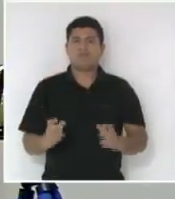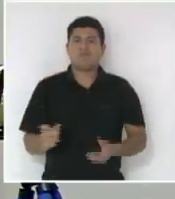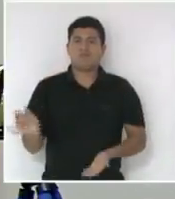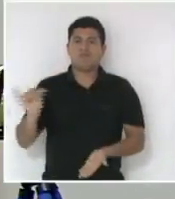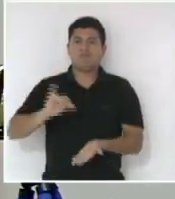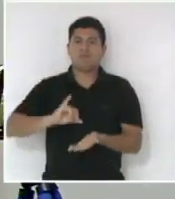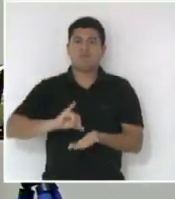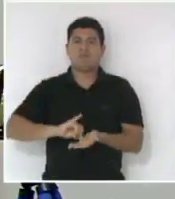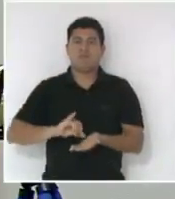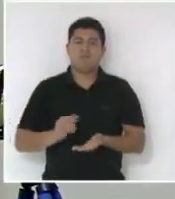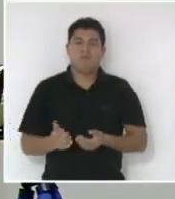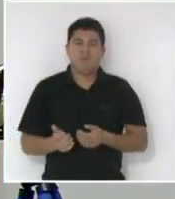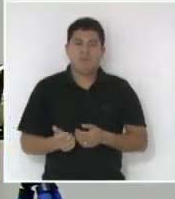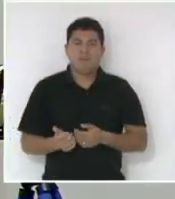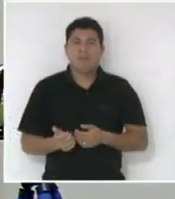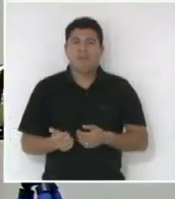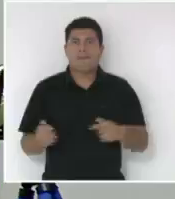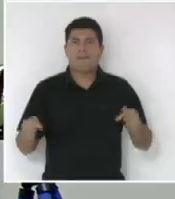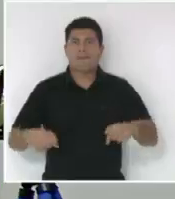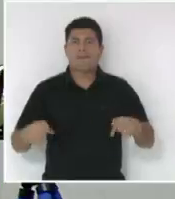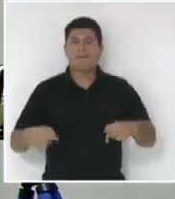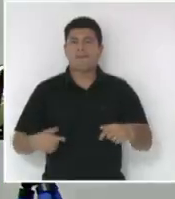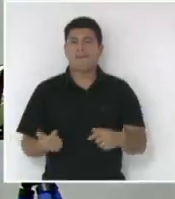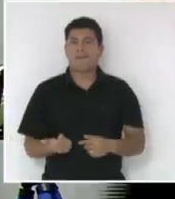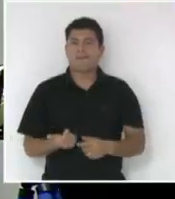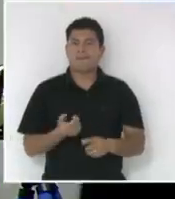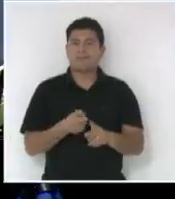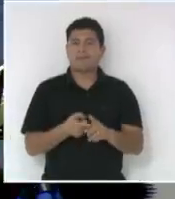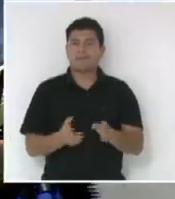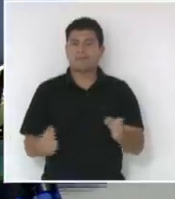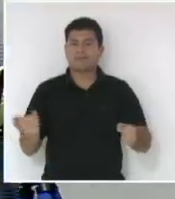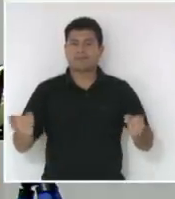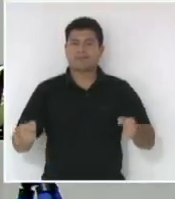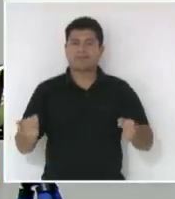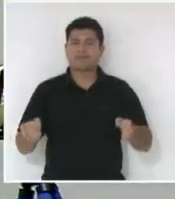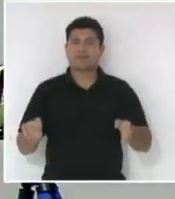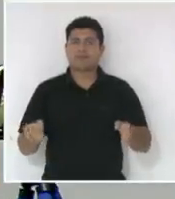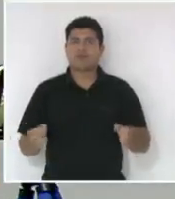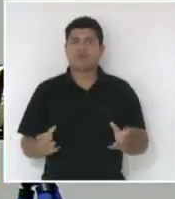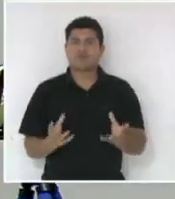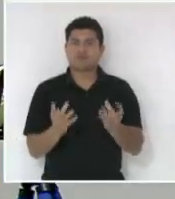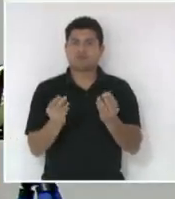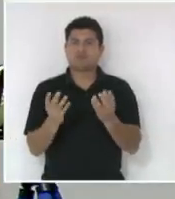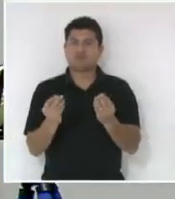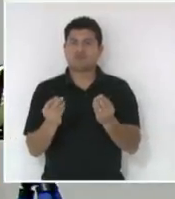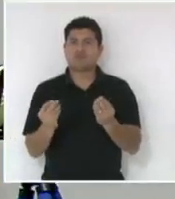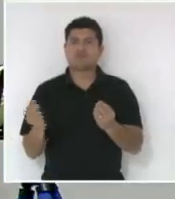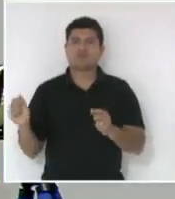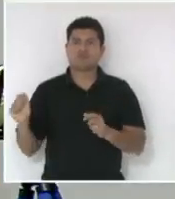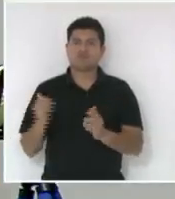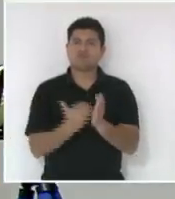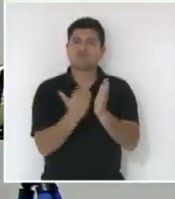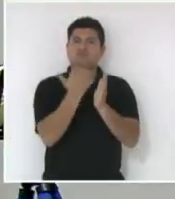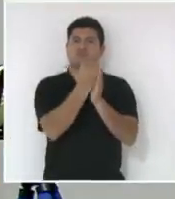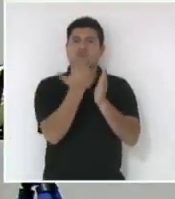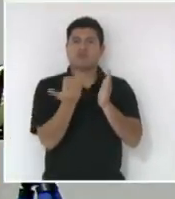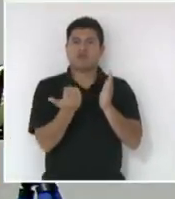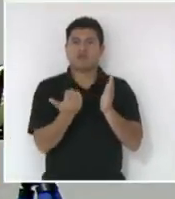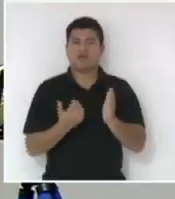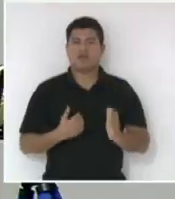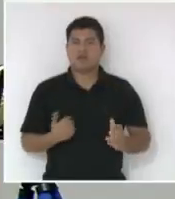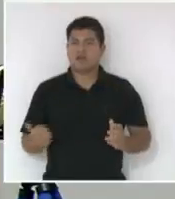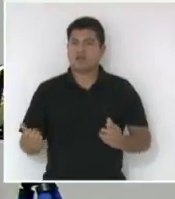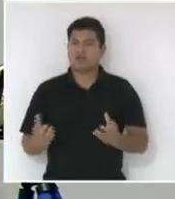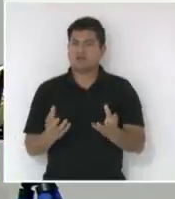Florianópolis. Nesse período, o fluxo só aumenta e foram recebidos